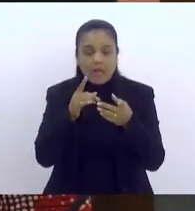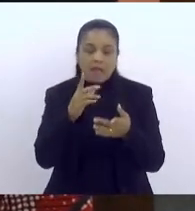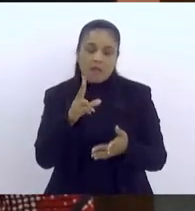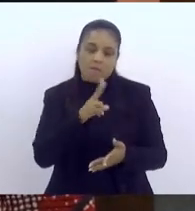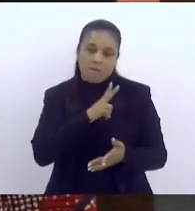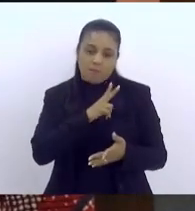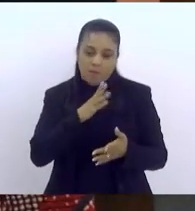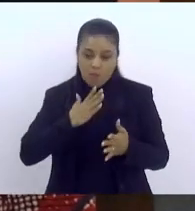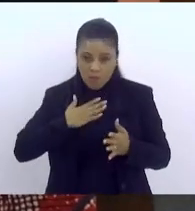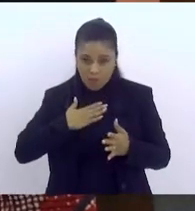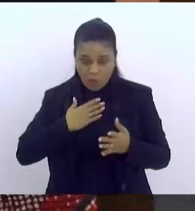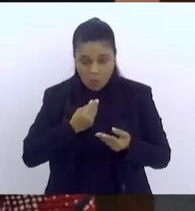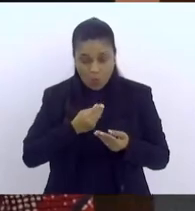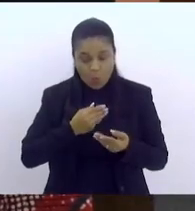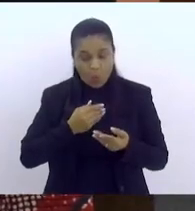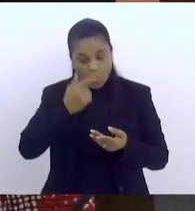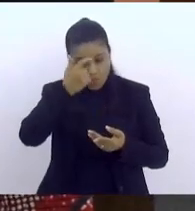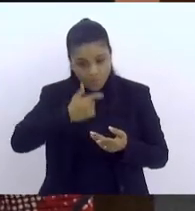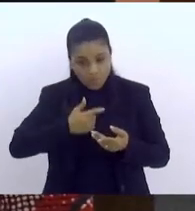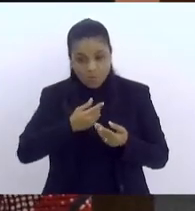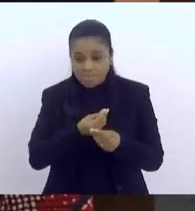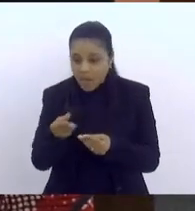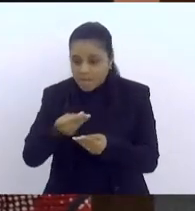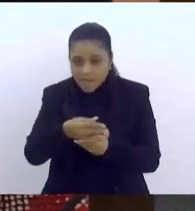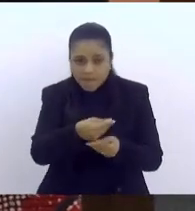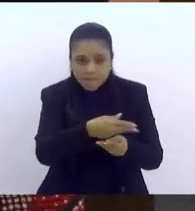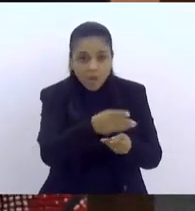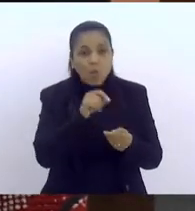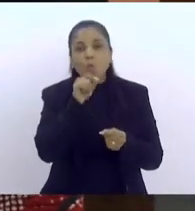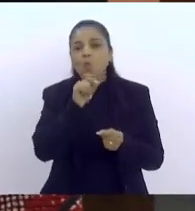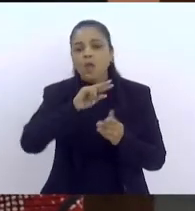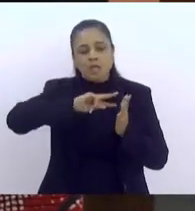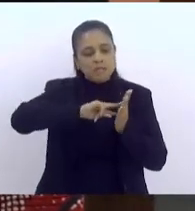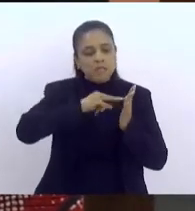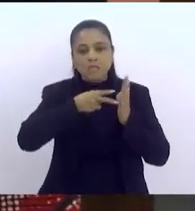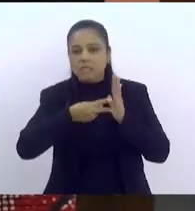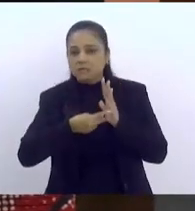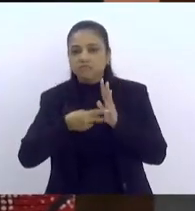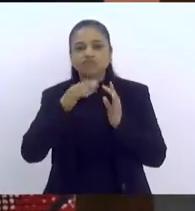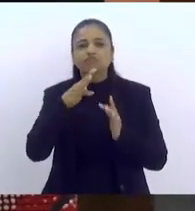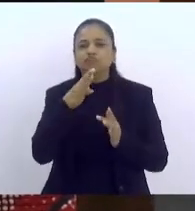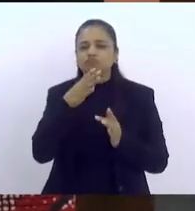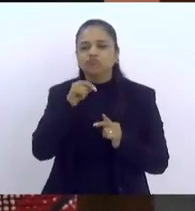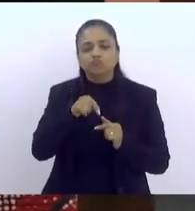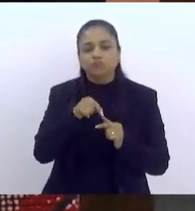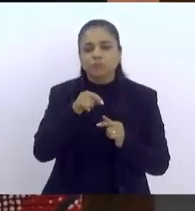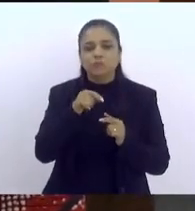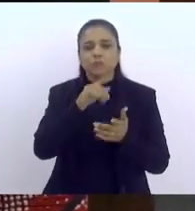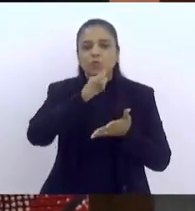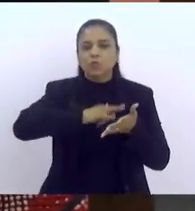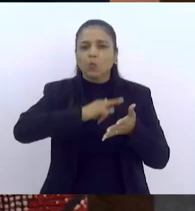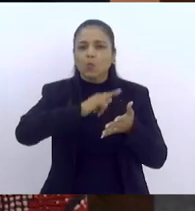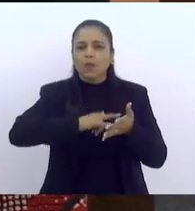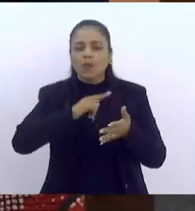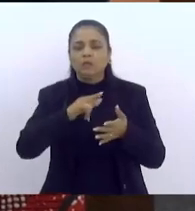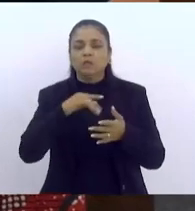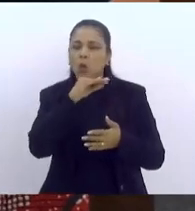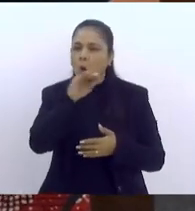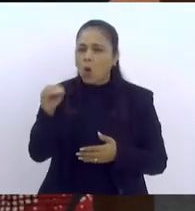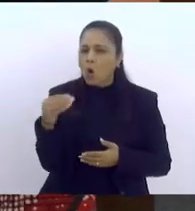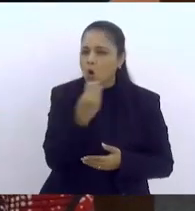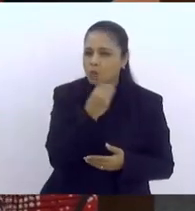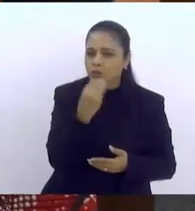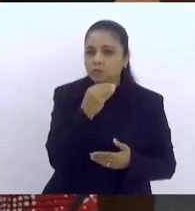todos os deputados o que é verdadeiramente o Parlamento Juvenil nesta casa, aonde que tem dado oportunidade para